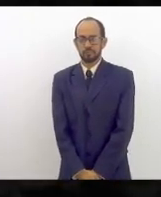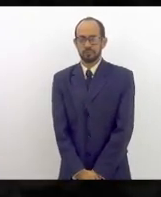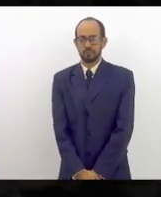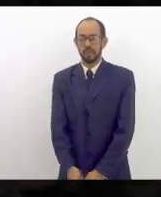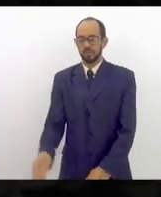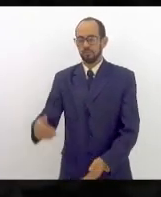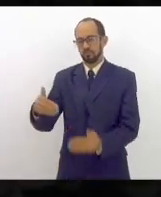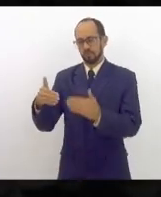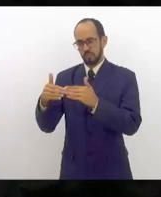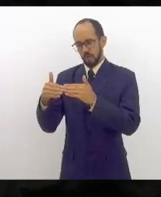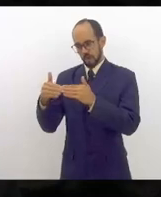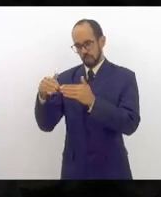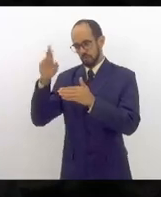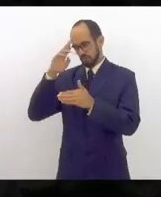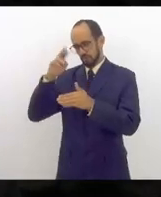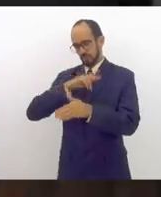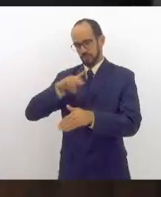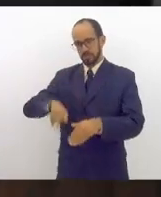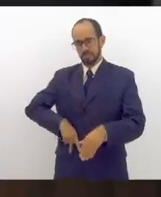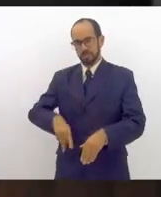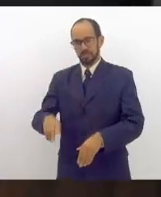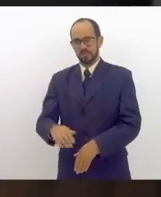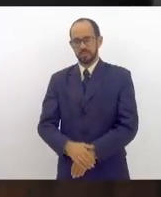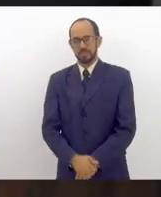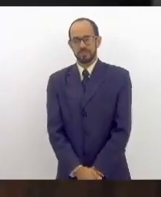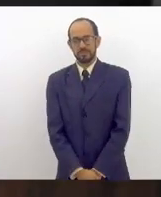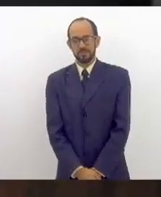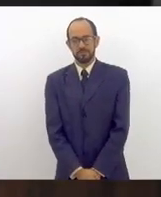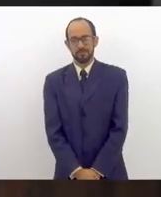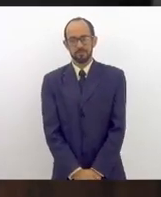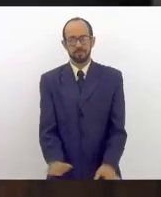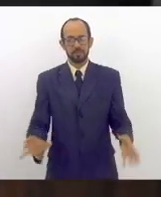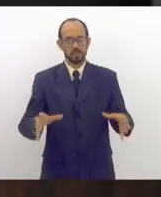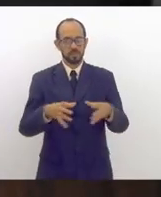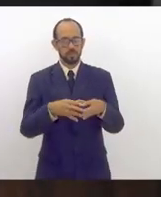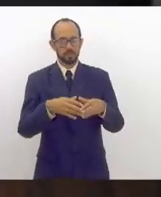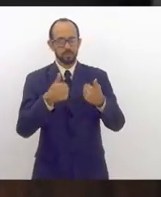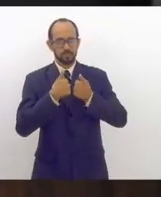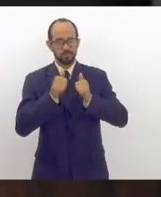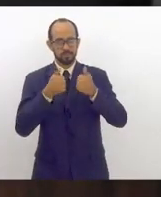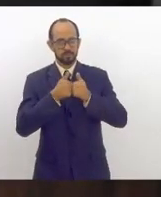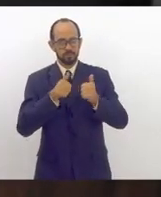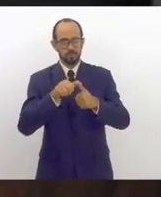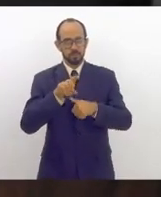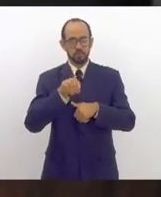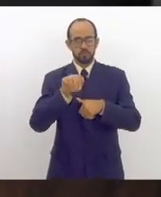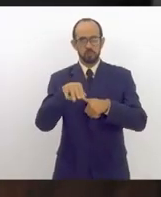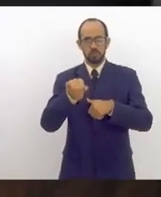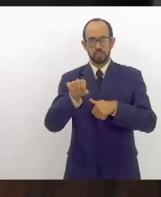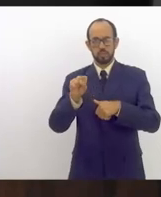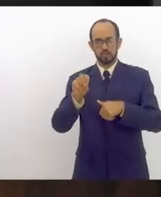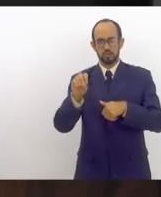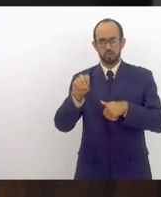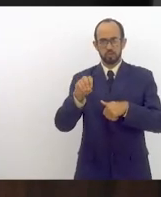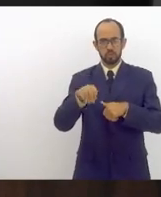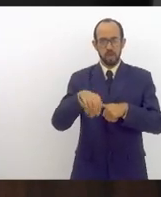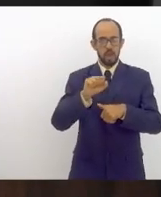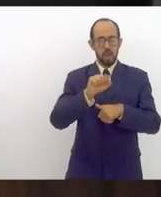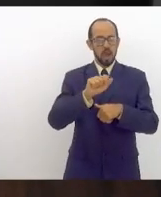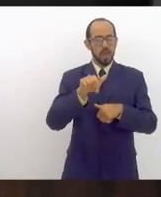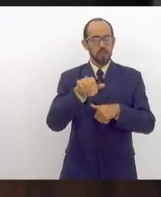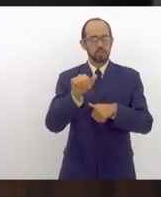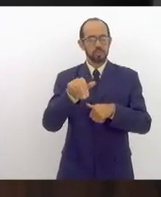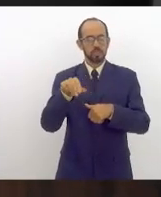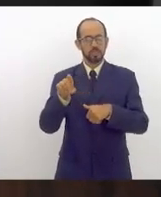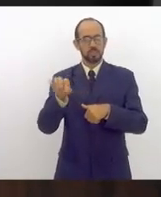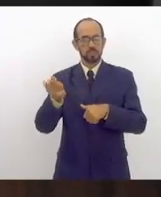parecer favorável, senhor presidente. Pela Comissão de Transportes, deputado Dionísio Lins. Deputado Alexandre